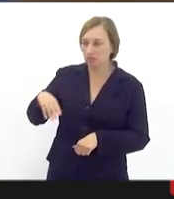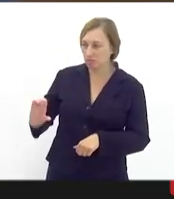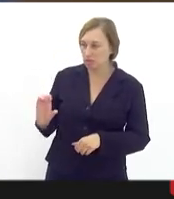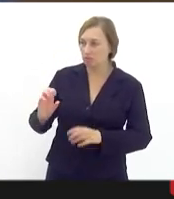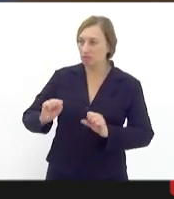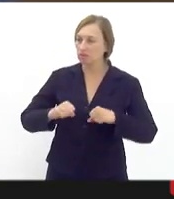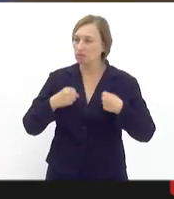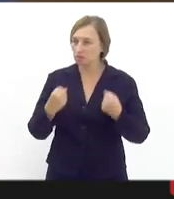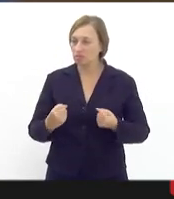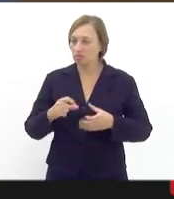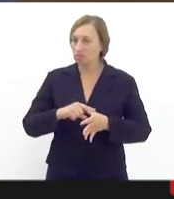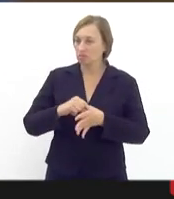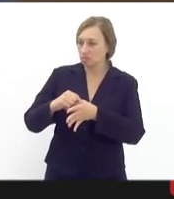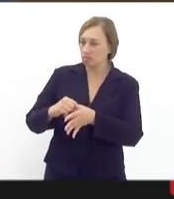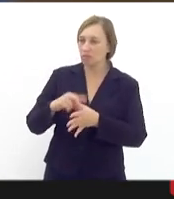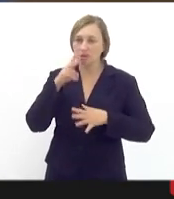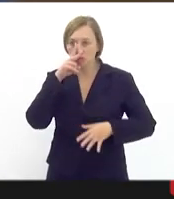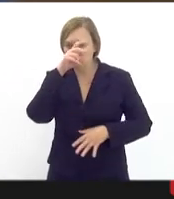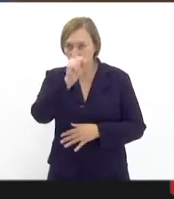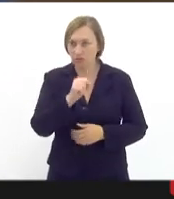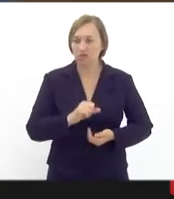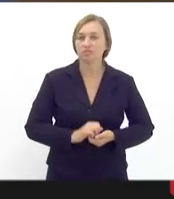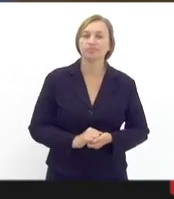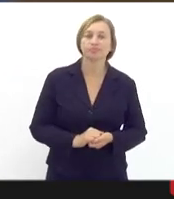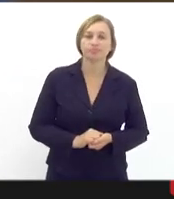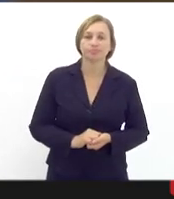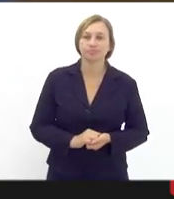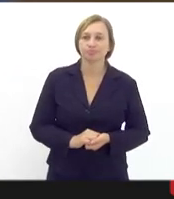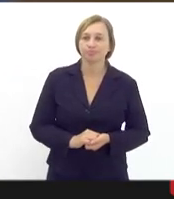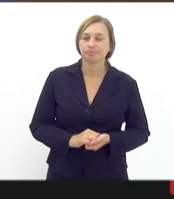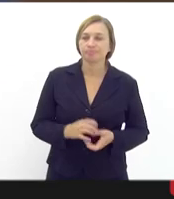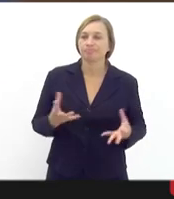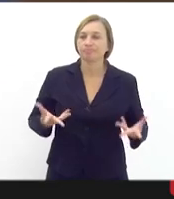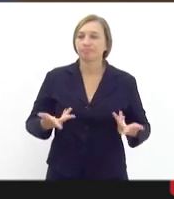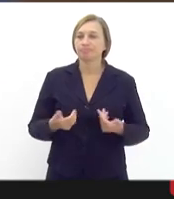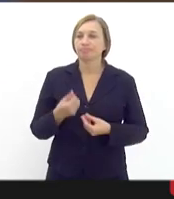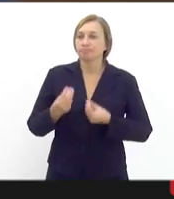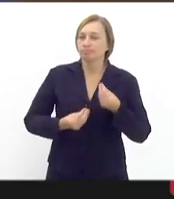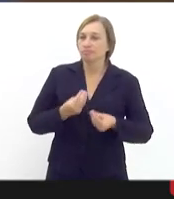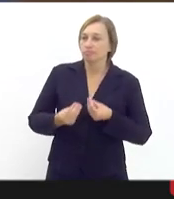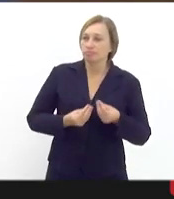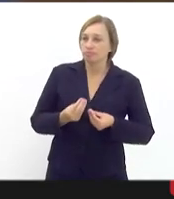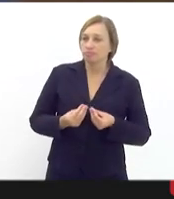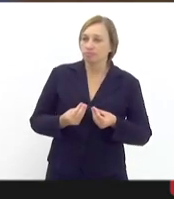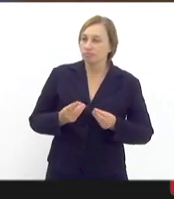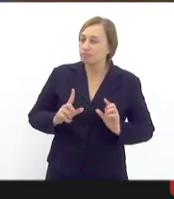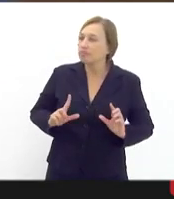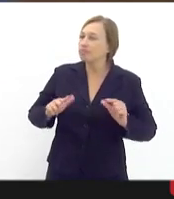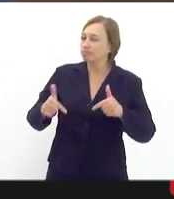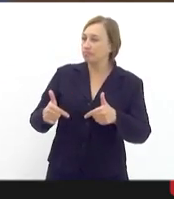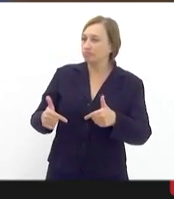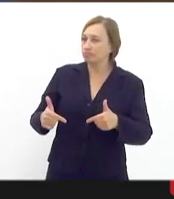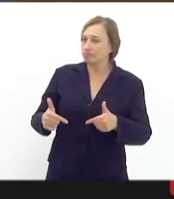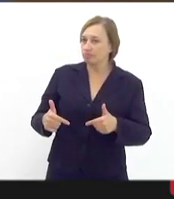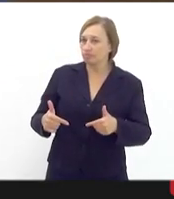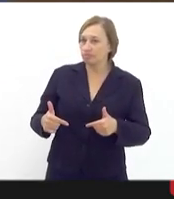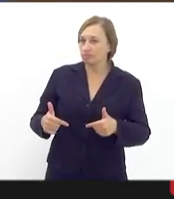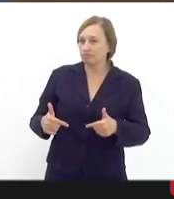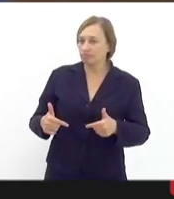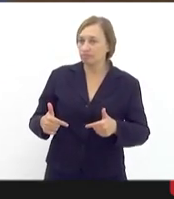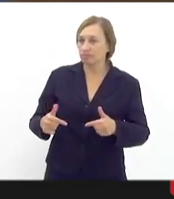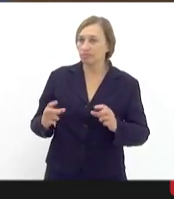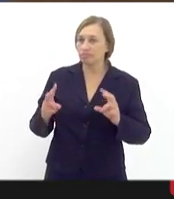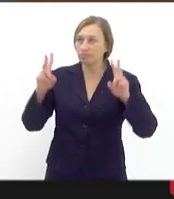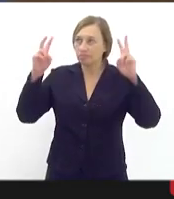liderança, pela sua força. E é impressionante como ele se reinventa. Ele se ligou nos temas